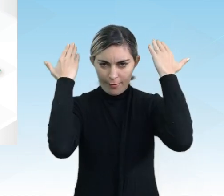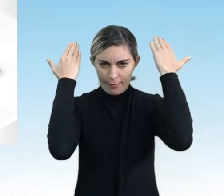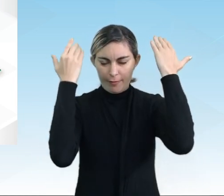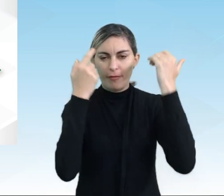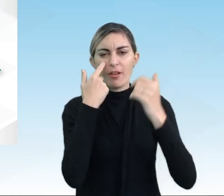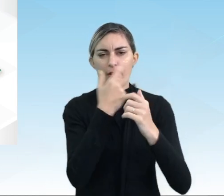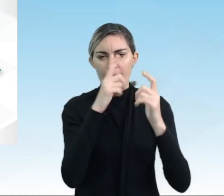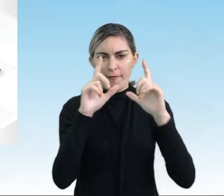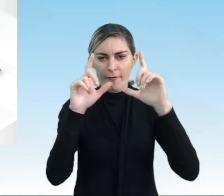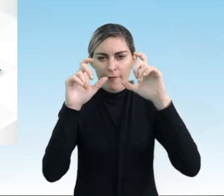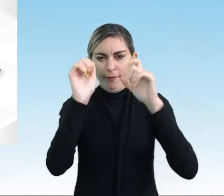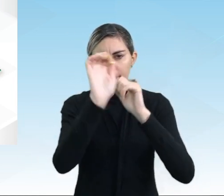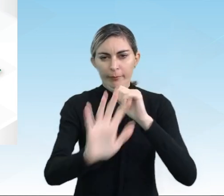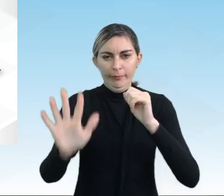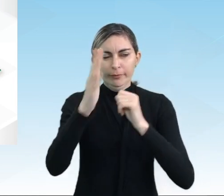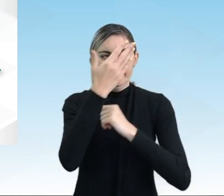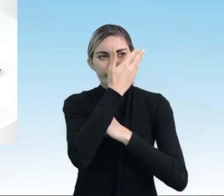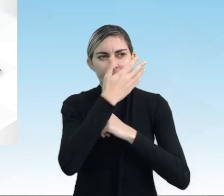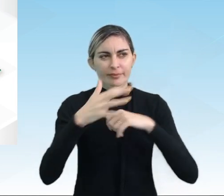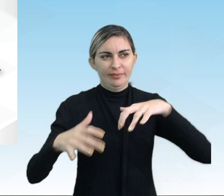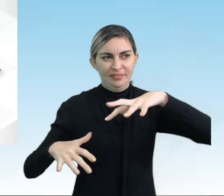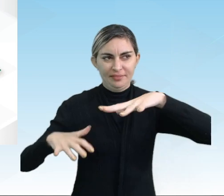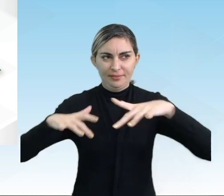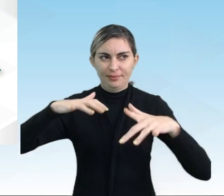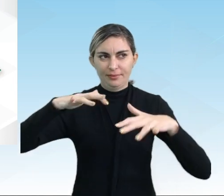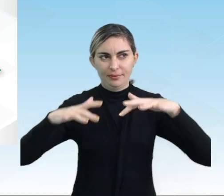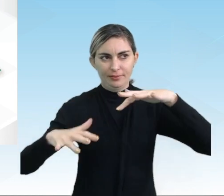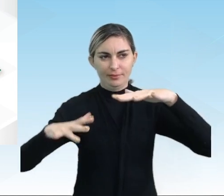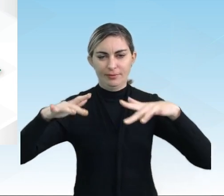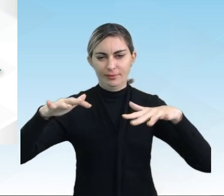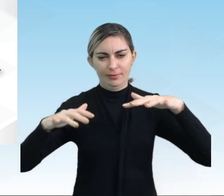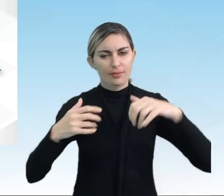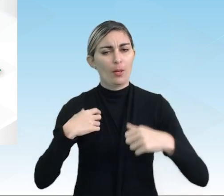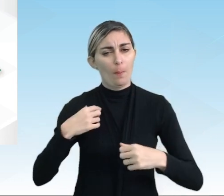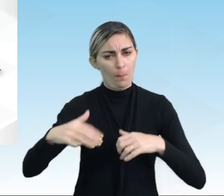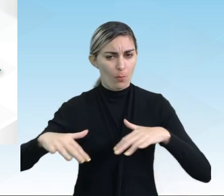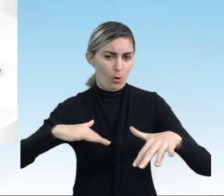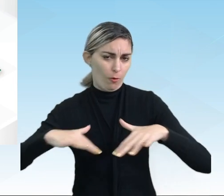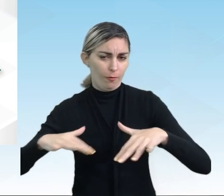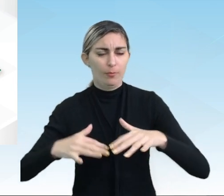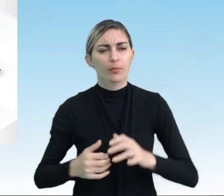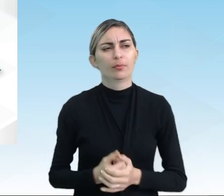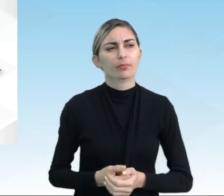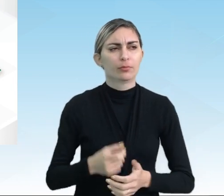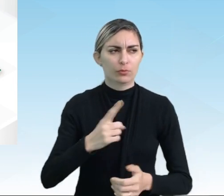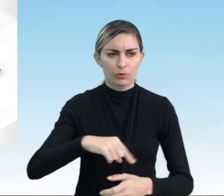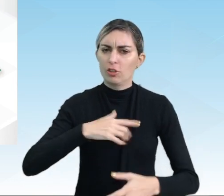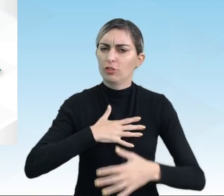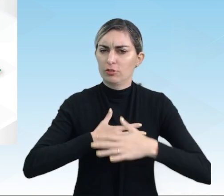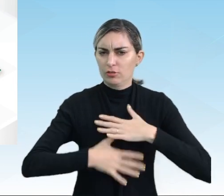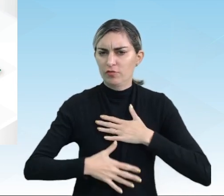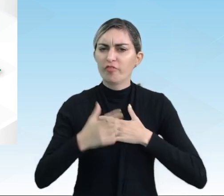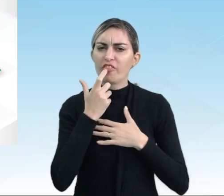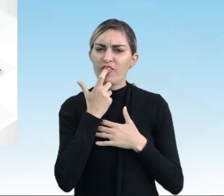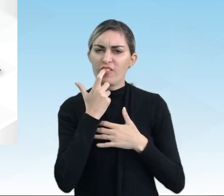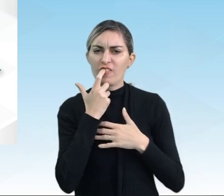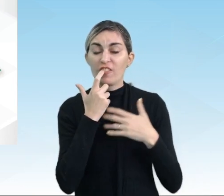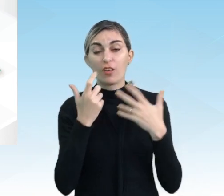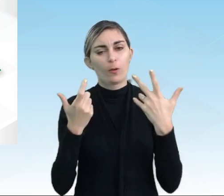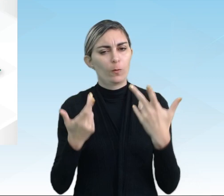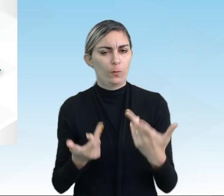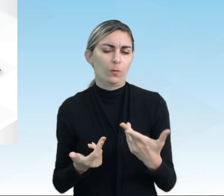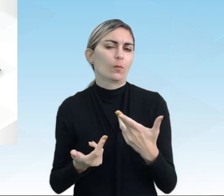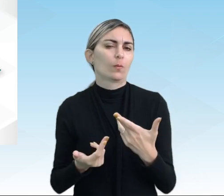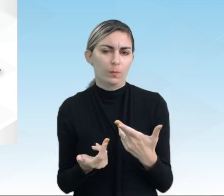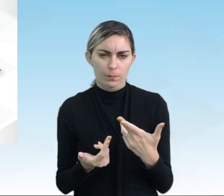marionetes, justamente exercendo ali os movimentos. Bom, o nosso esqueleto ele funciona da mesma